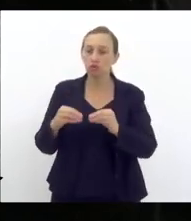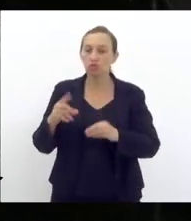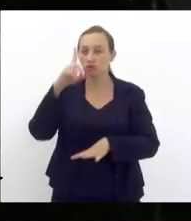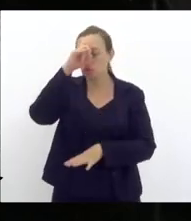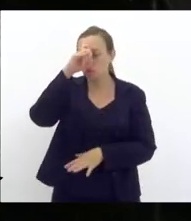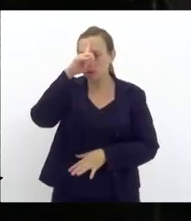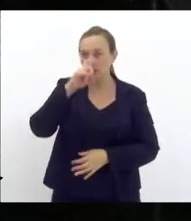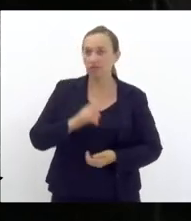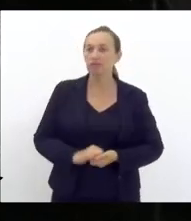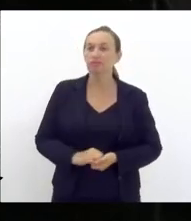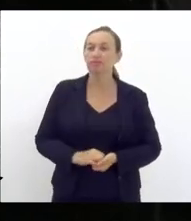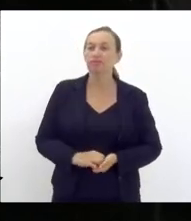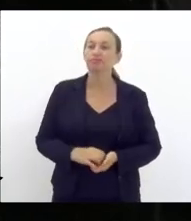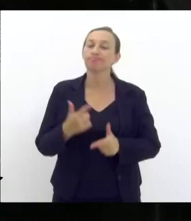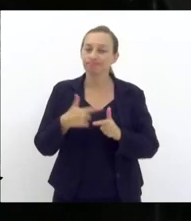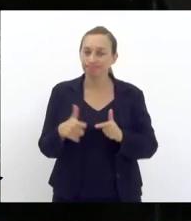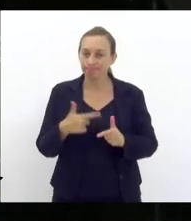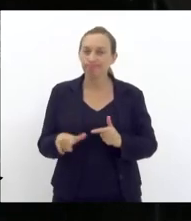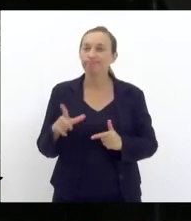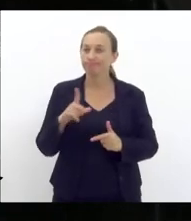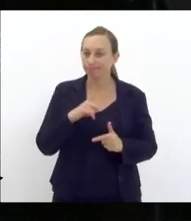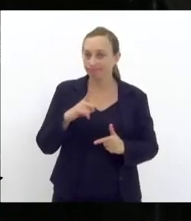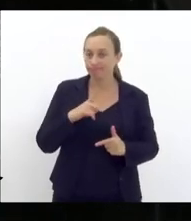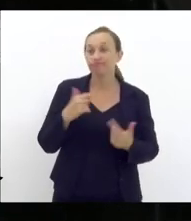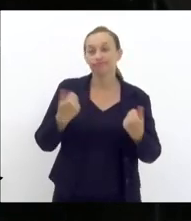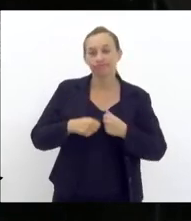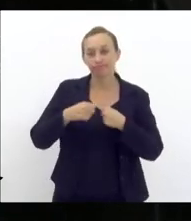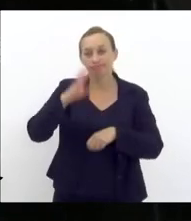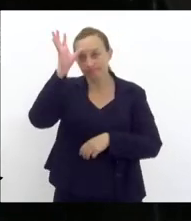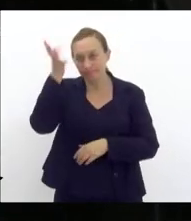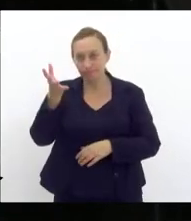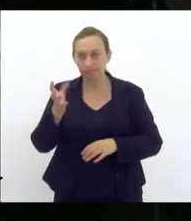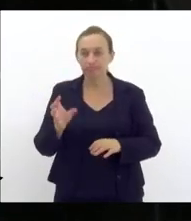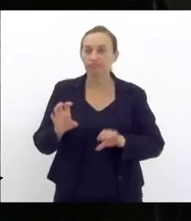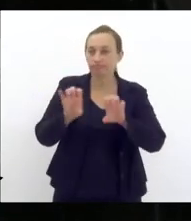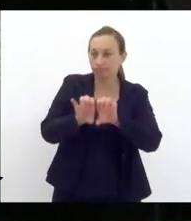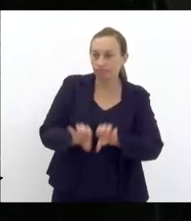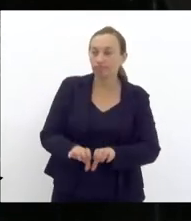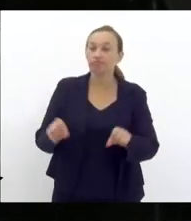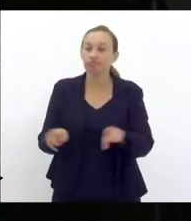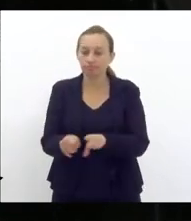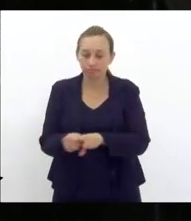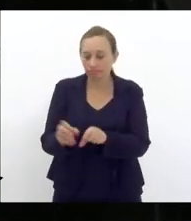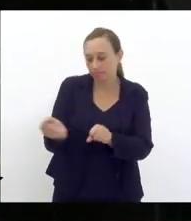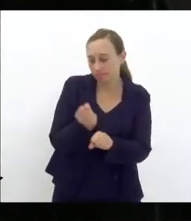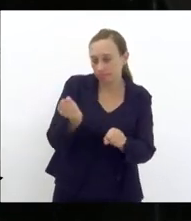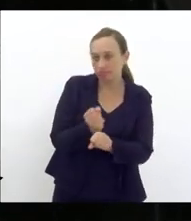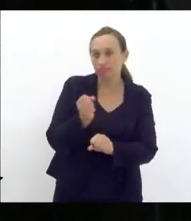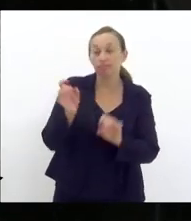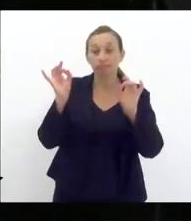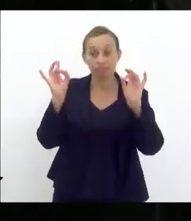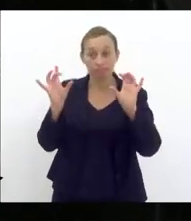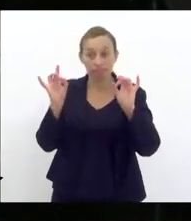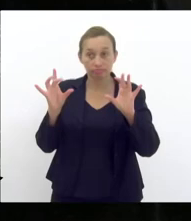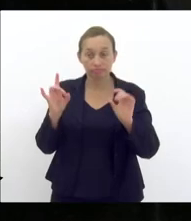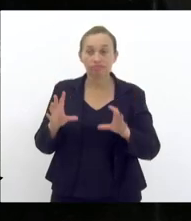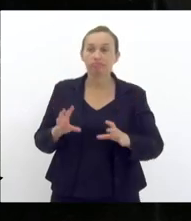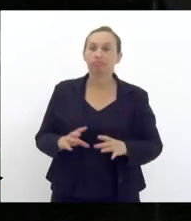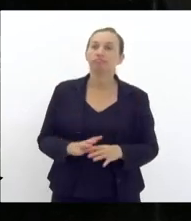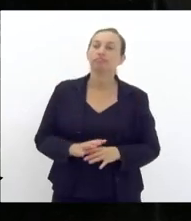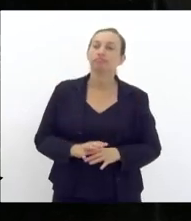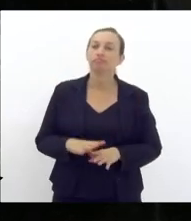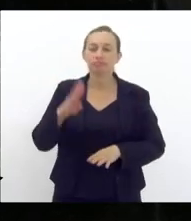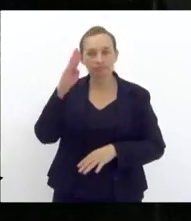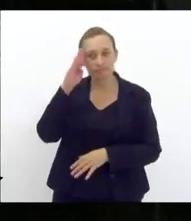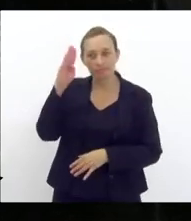hospitais há problemas a serem resolvidos tanto de estrutura quanto de mão de obra especializada e dentre os